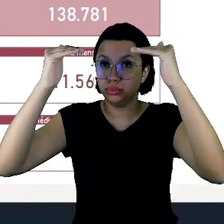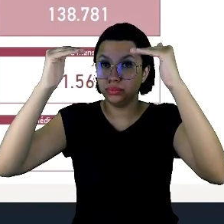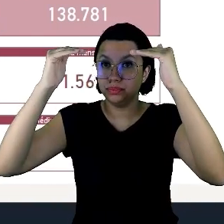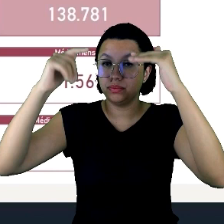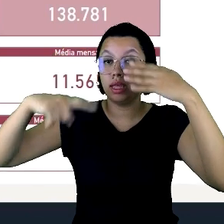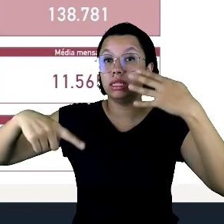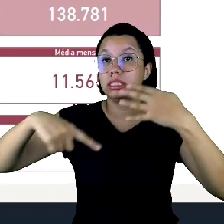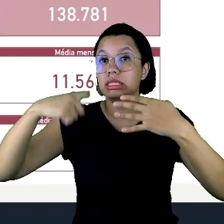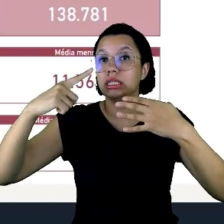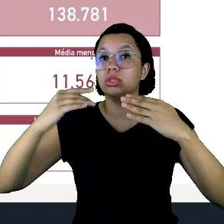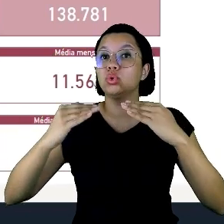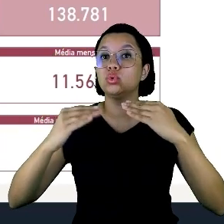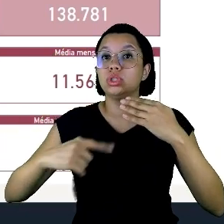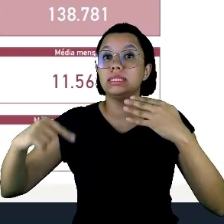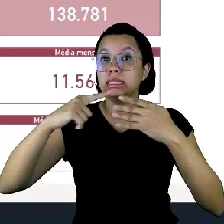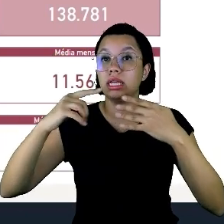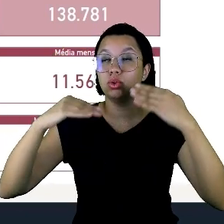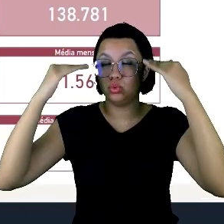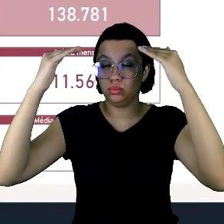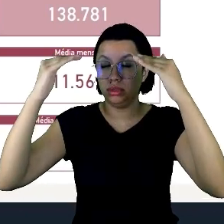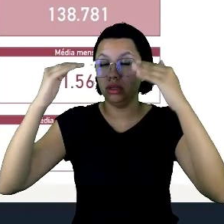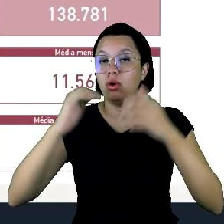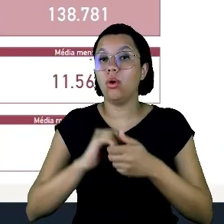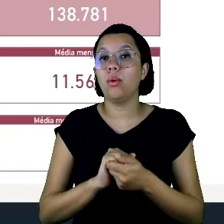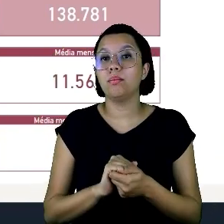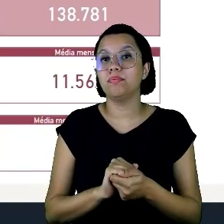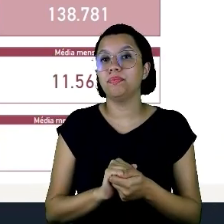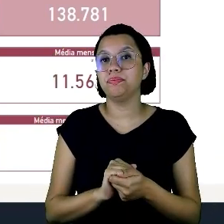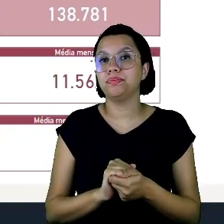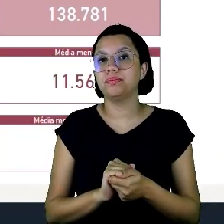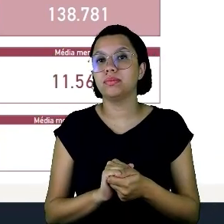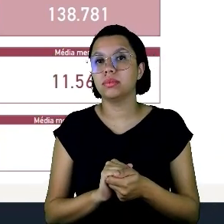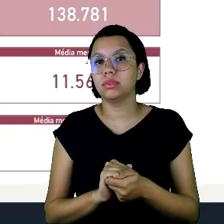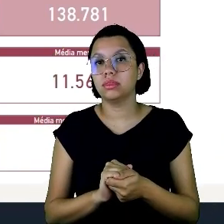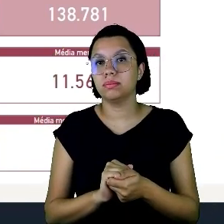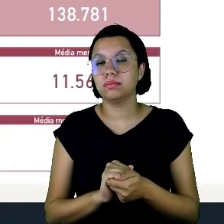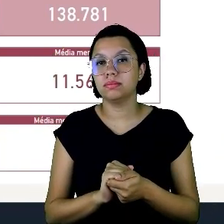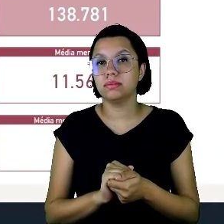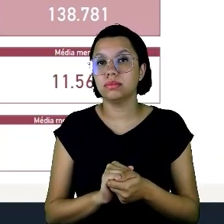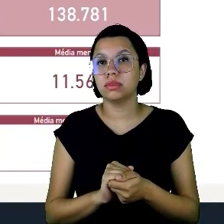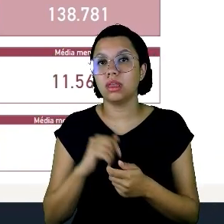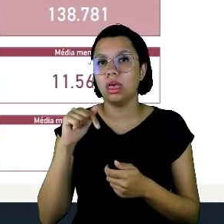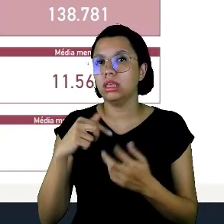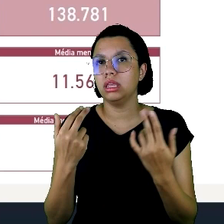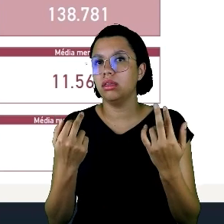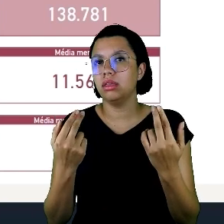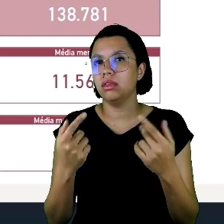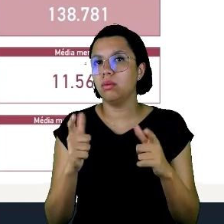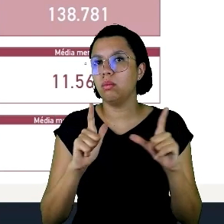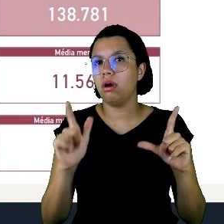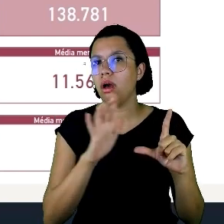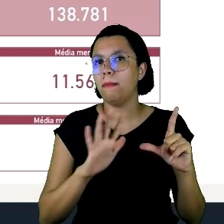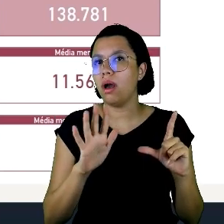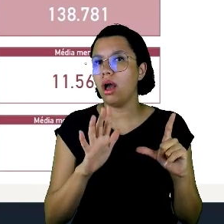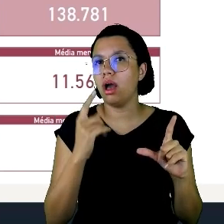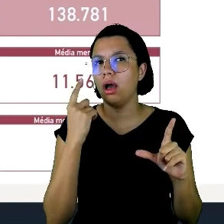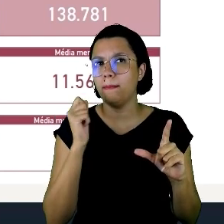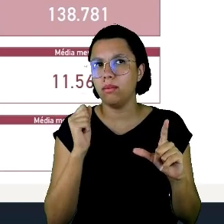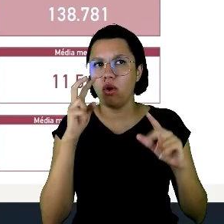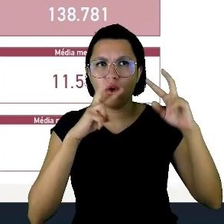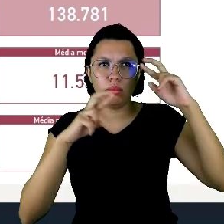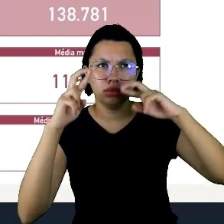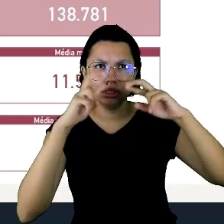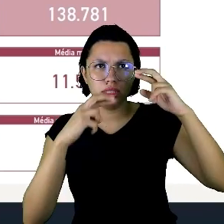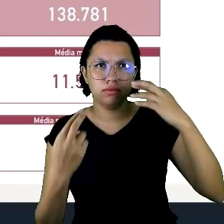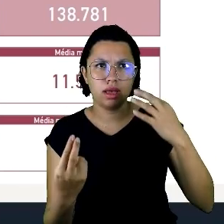sobrestados no período. E, no mais, é tudo igual nessa página. E aqui, vocês podem observar